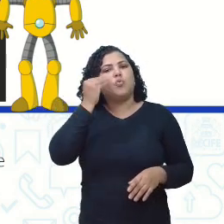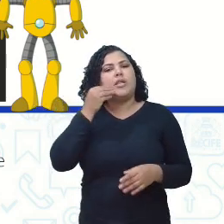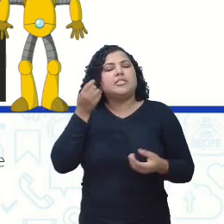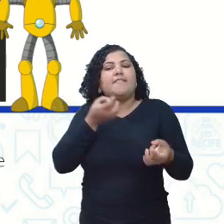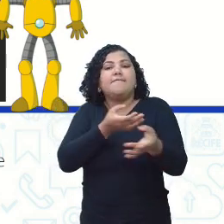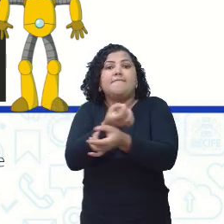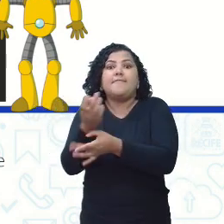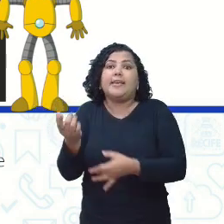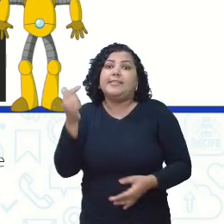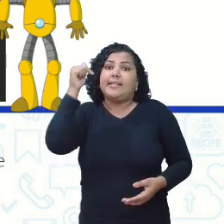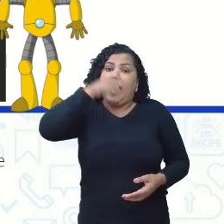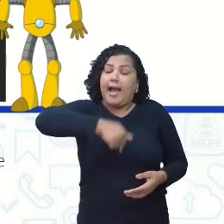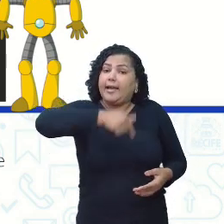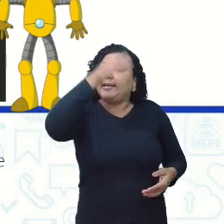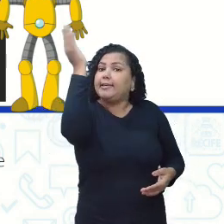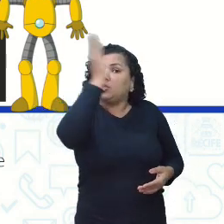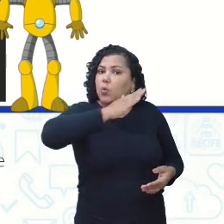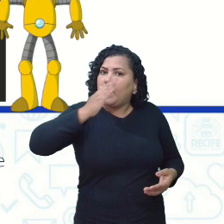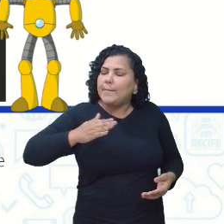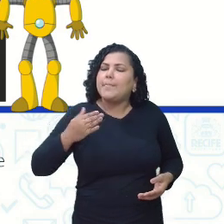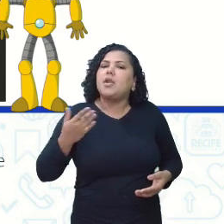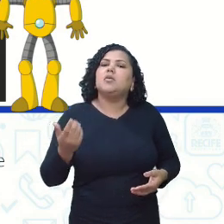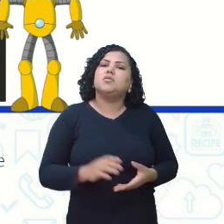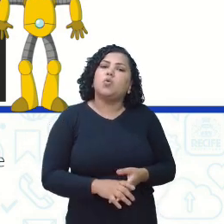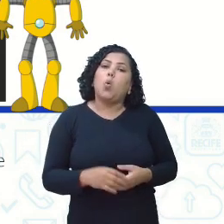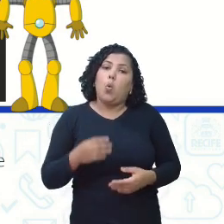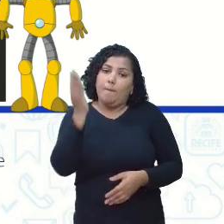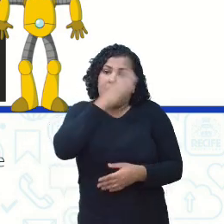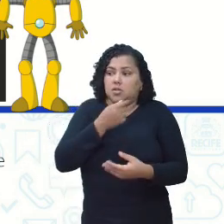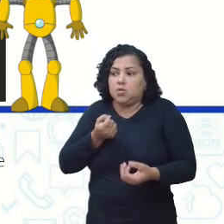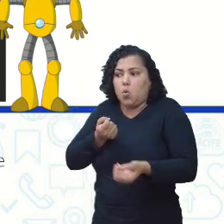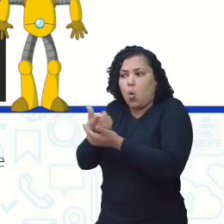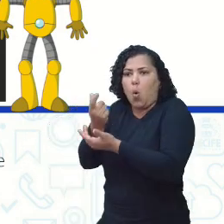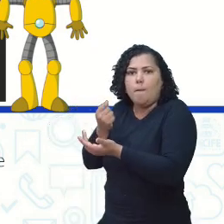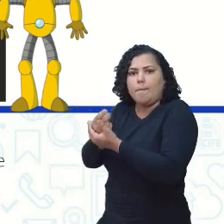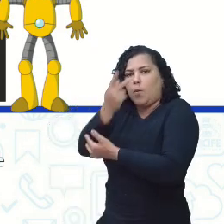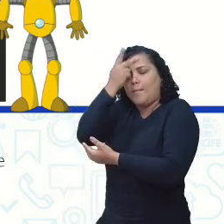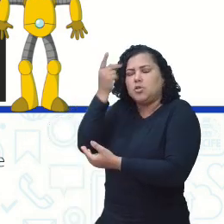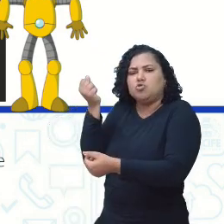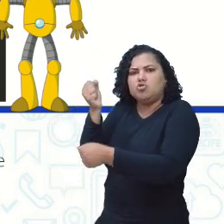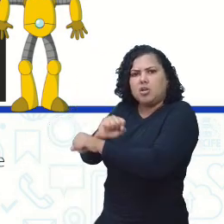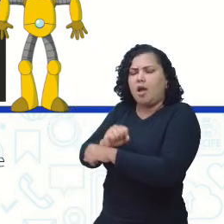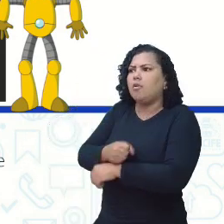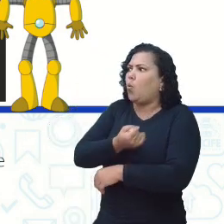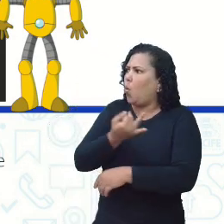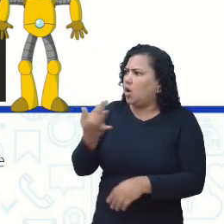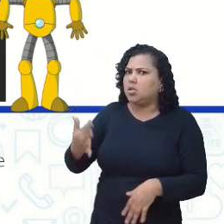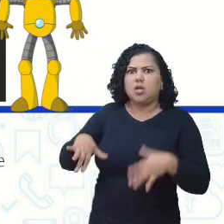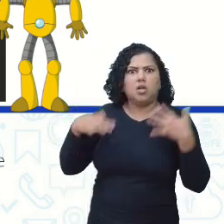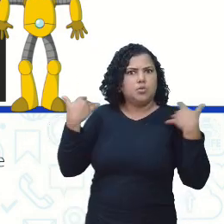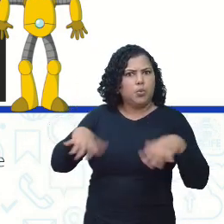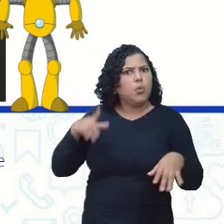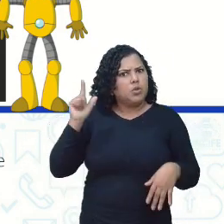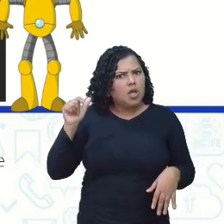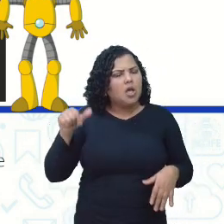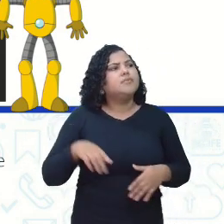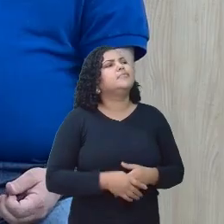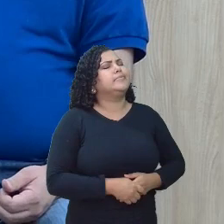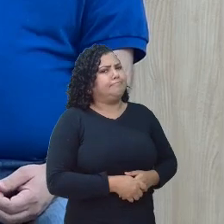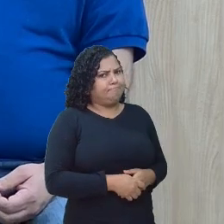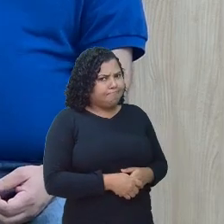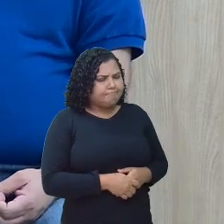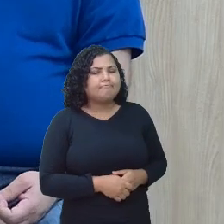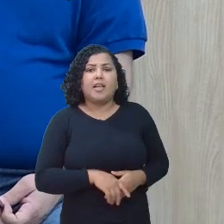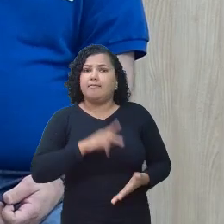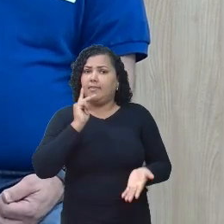de pessoas escravizadas foram comercializadas para o Brasil. Um número enorme, né, professor Luciano? Verdade. E